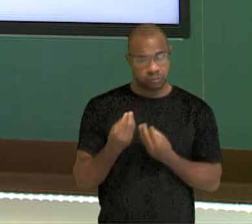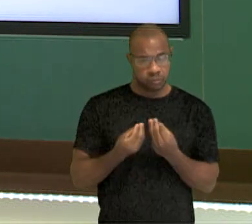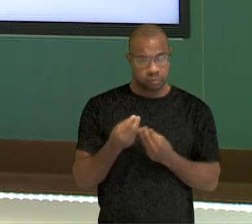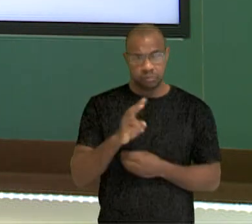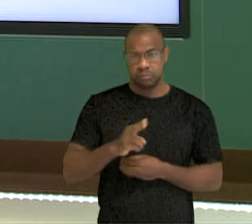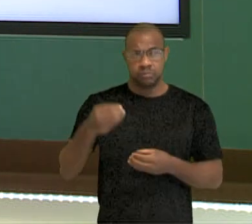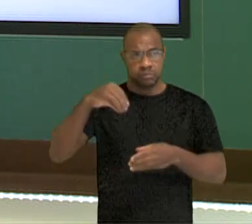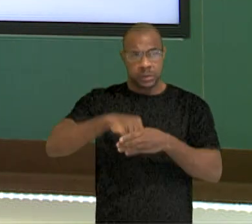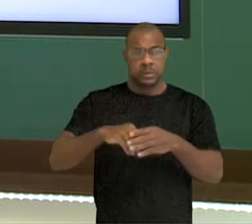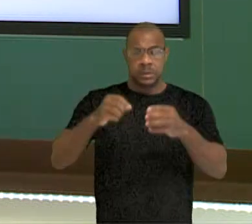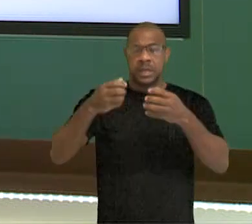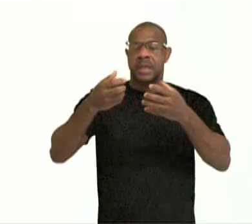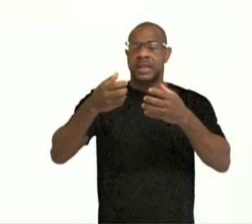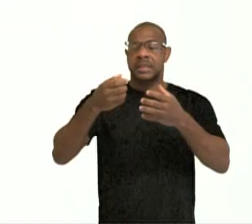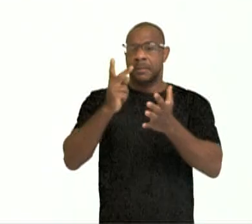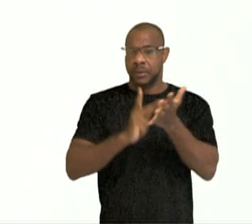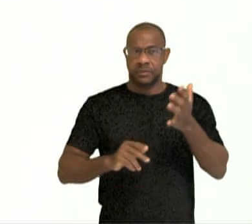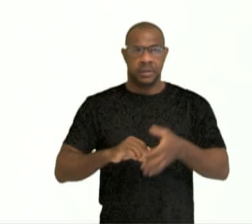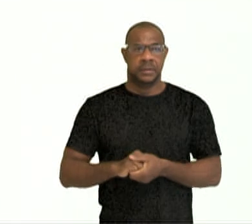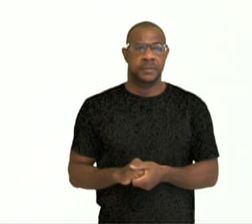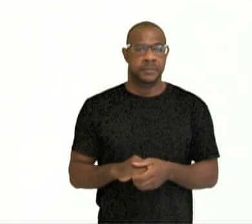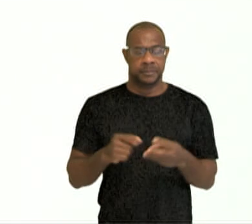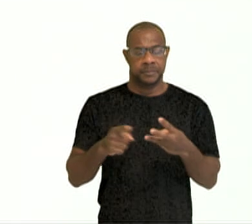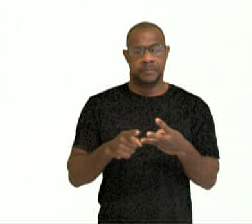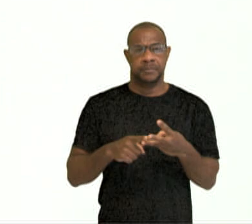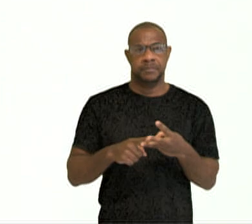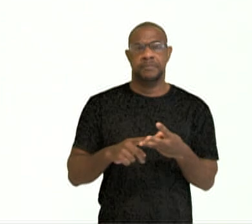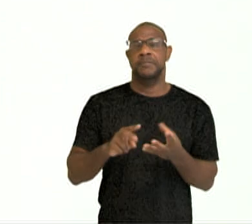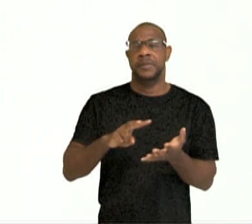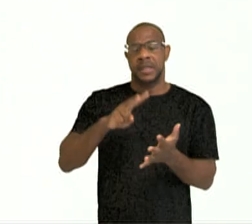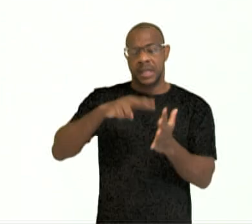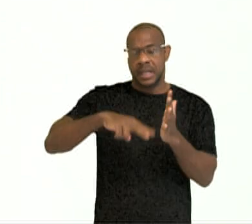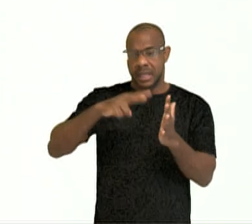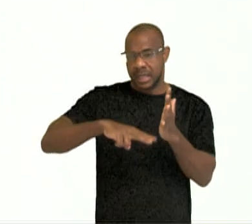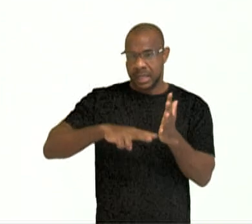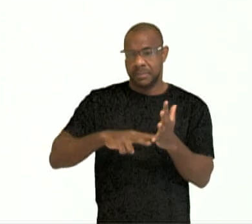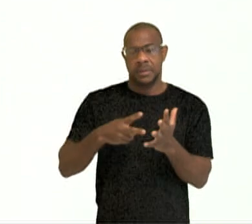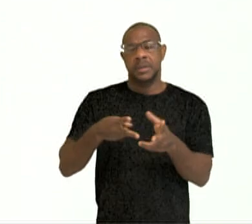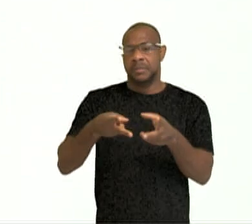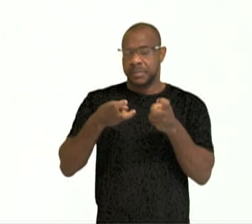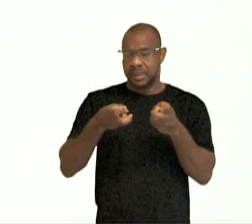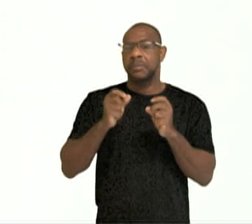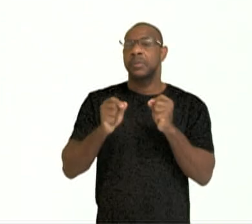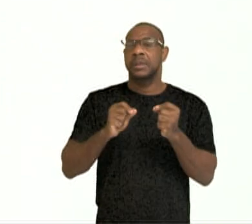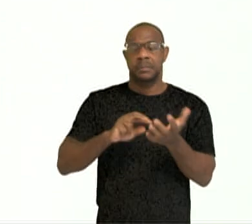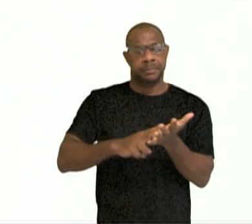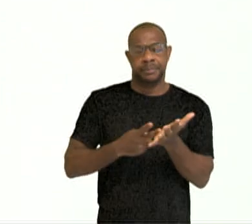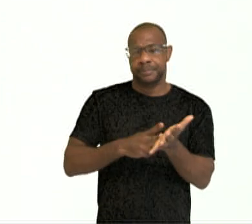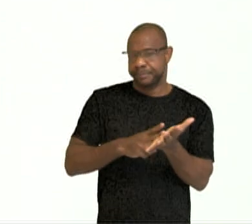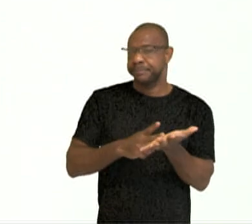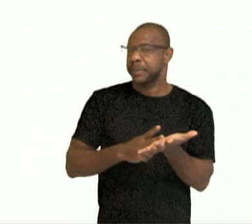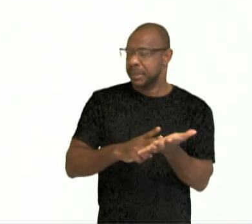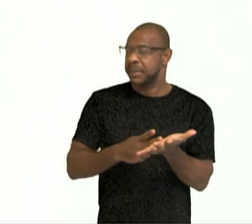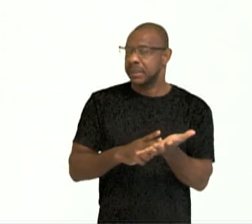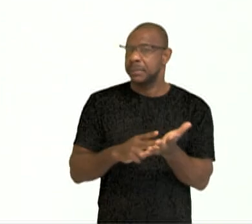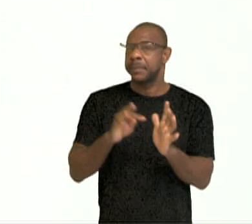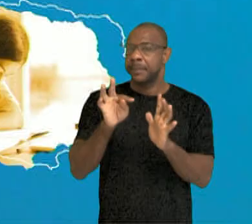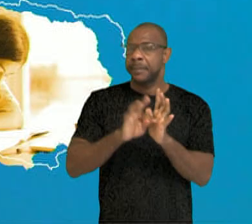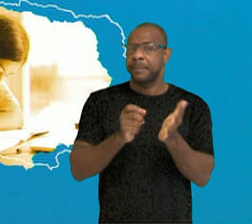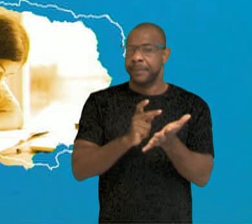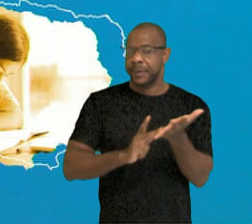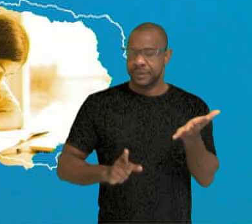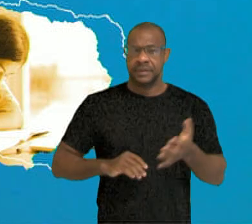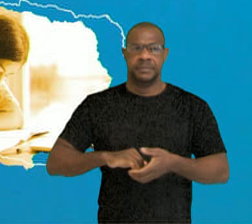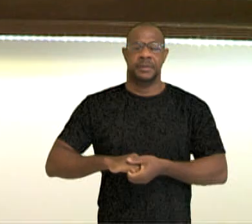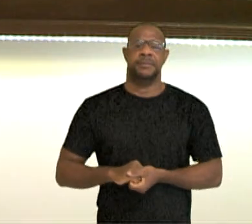E, finalmente, lemos e interpretamos poesias portuguesas de Flor Bela Espanca e Fernando Pessoa. Na minha modesta